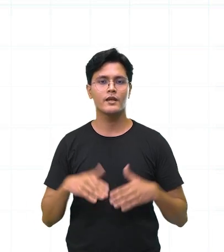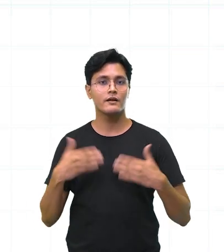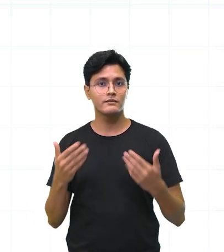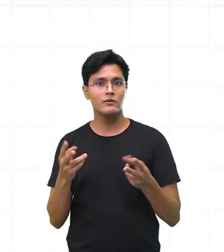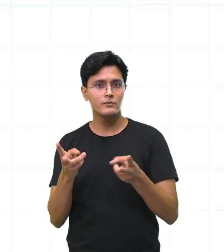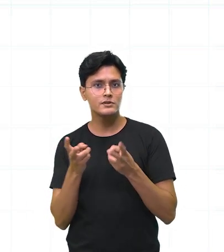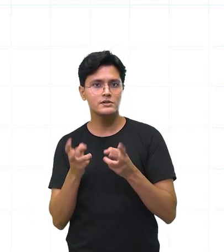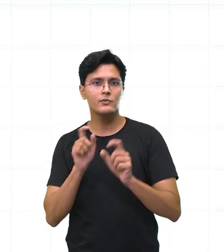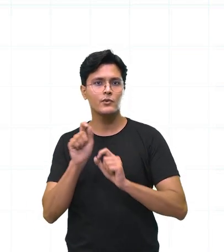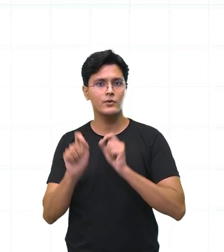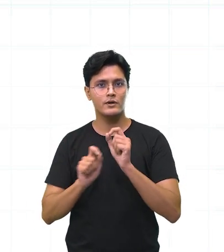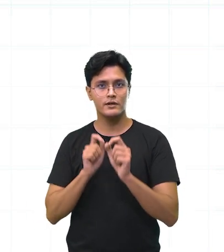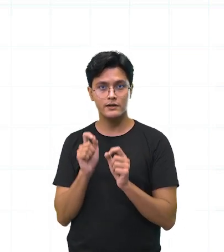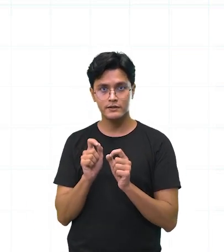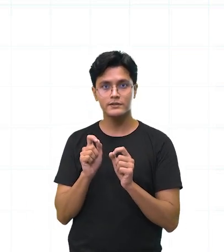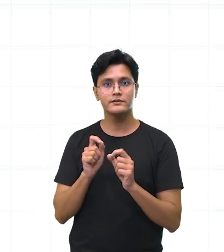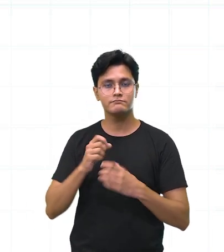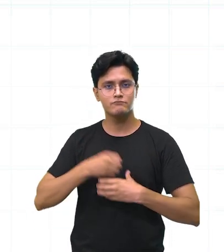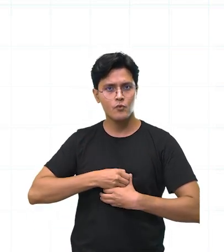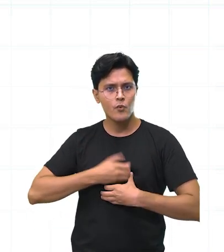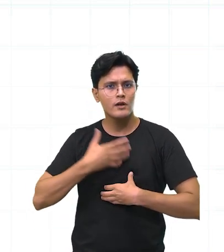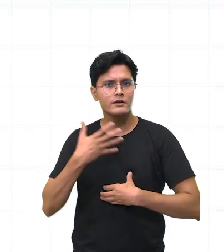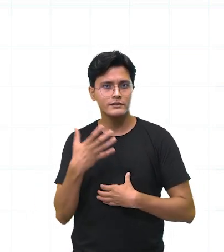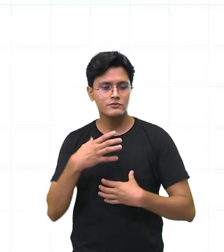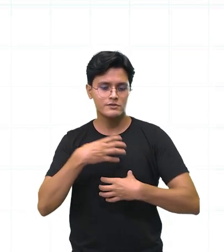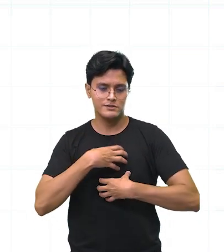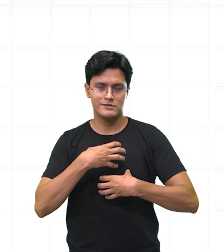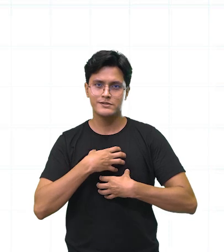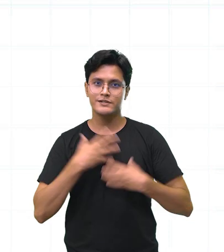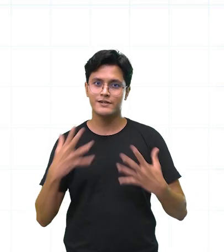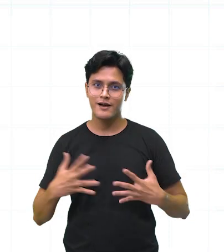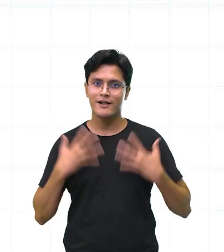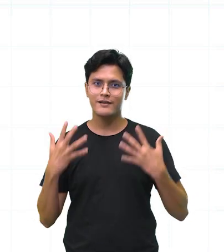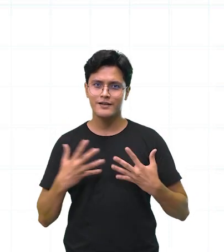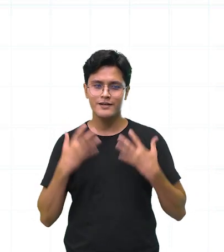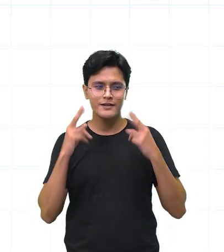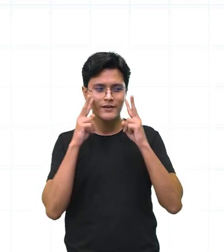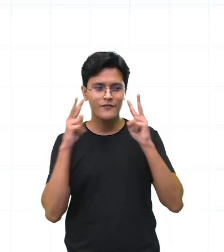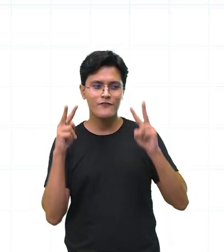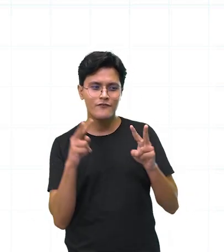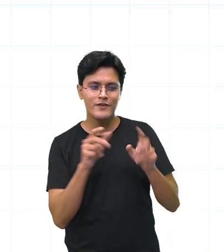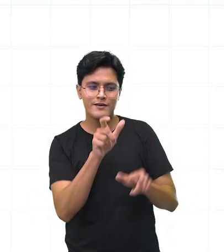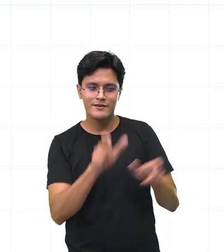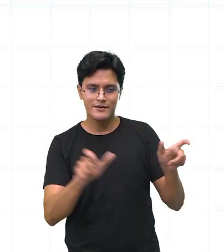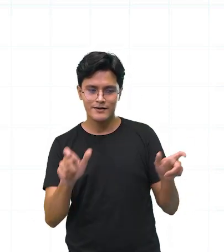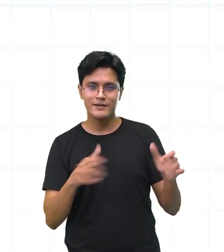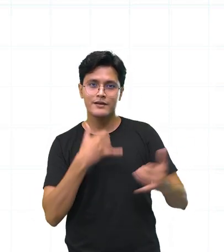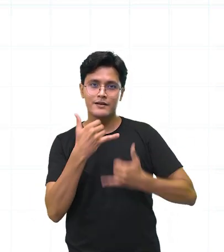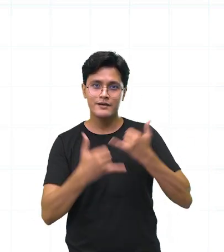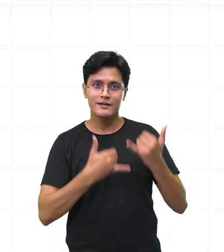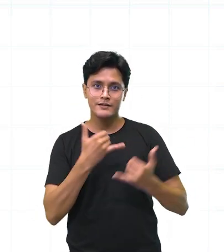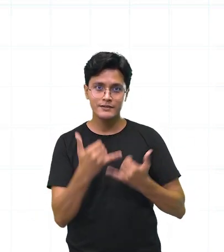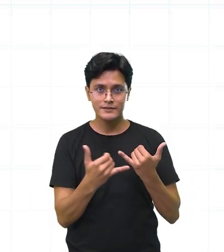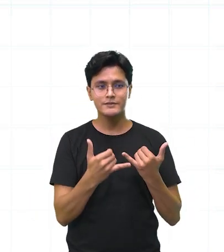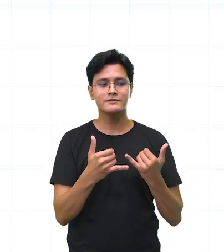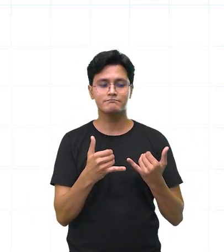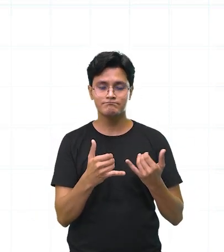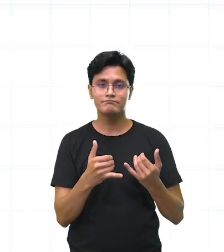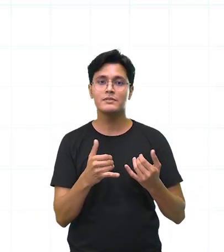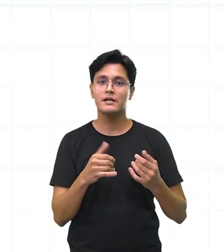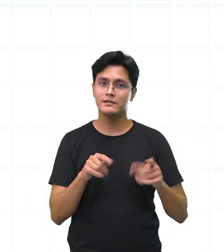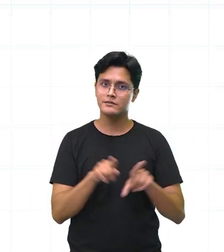vejam só que ele consegue ficar alegre quando ele escuta as crianças e que logo em seguida